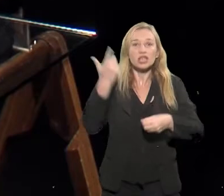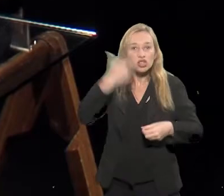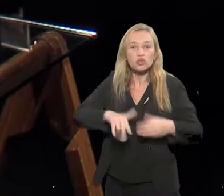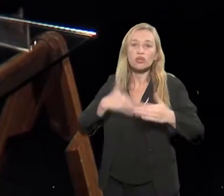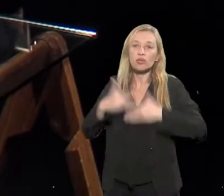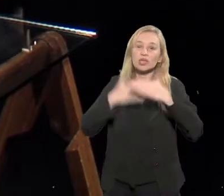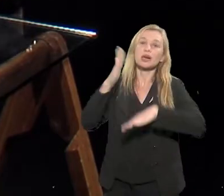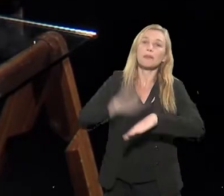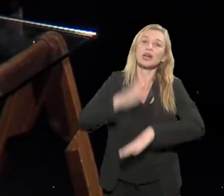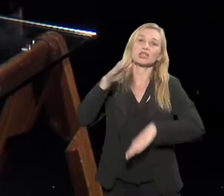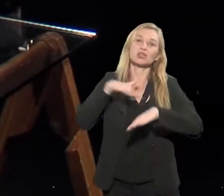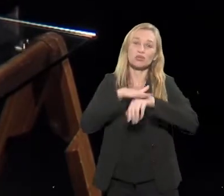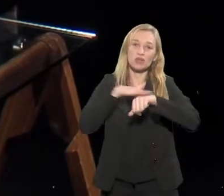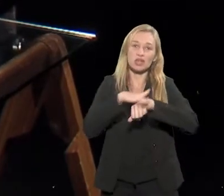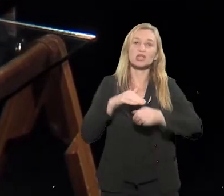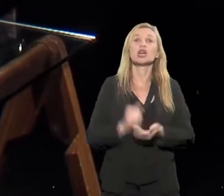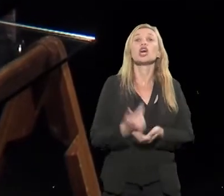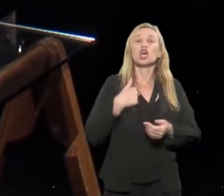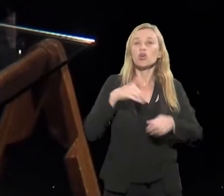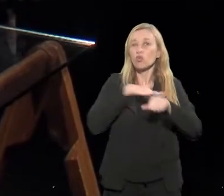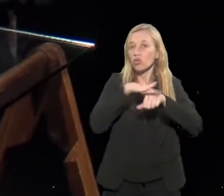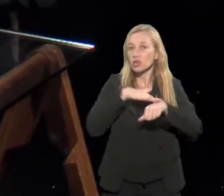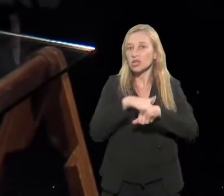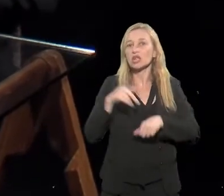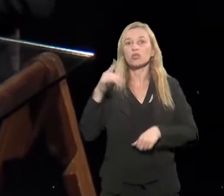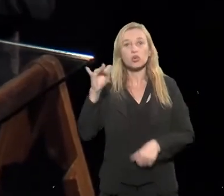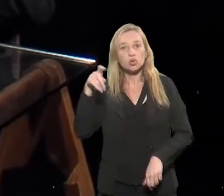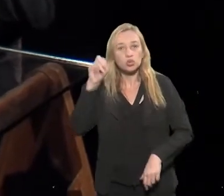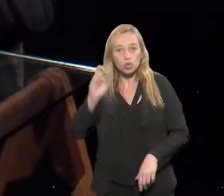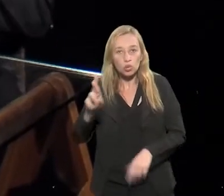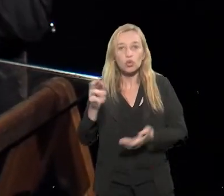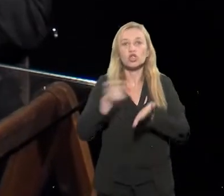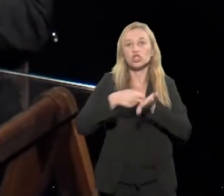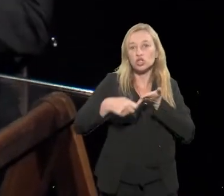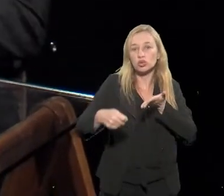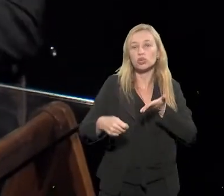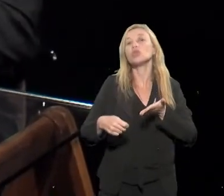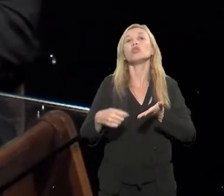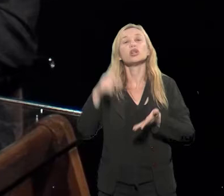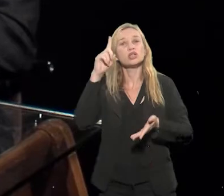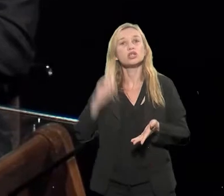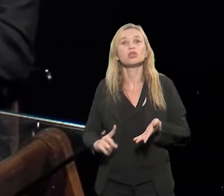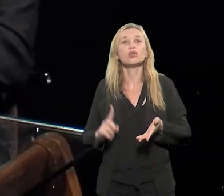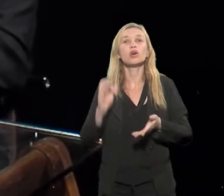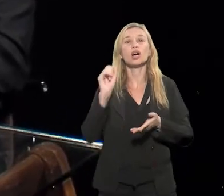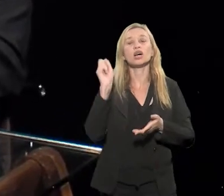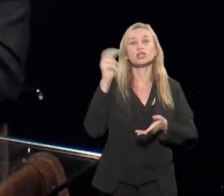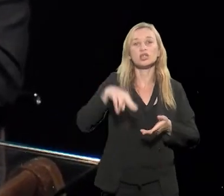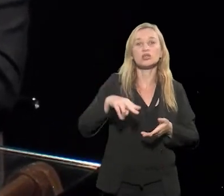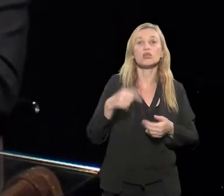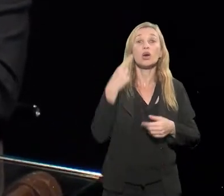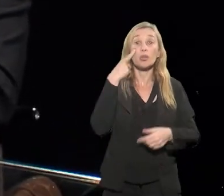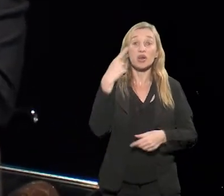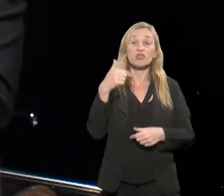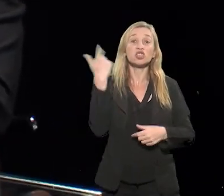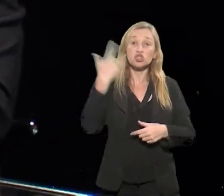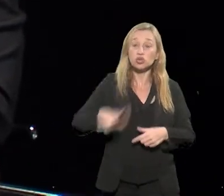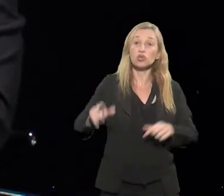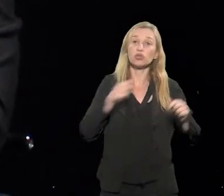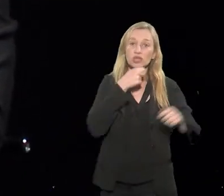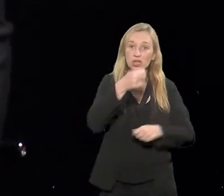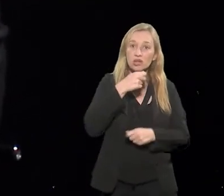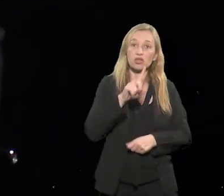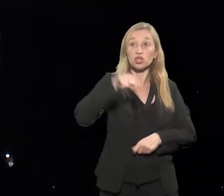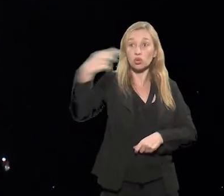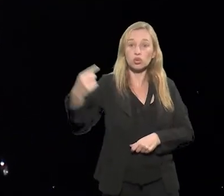novo, avançar mais nesse papo. Eu conversei com o produtor, escritor e diretor Anderson Quack. E para rever essa entrevista